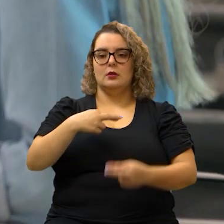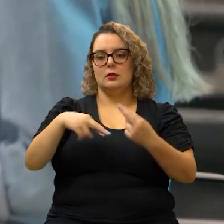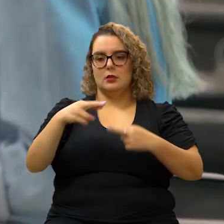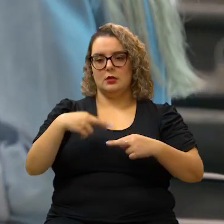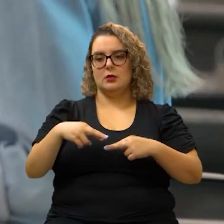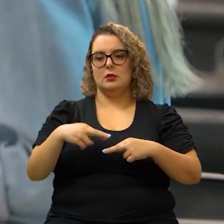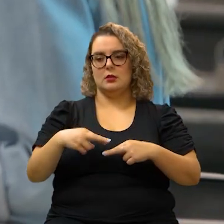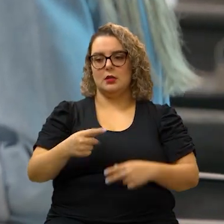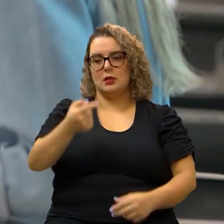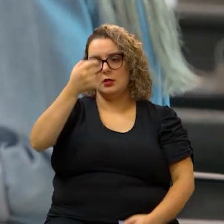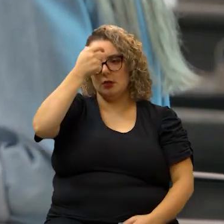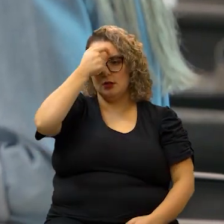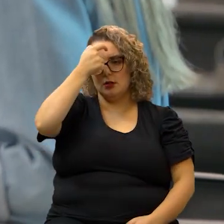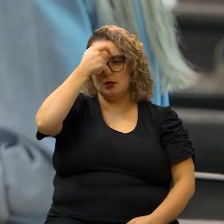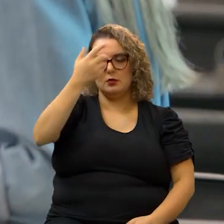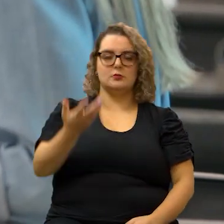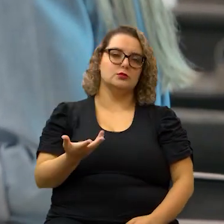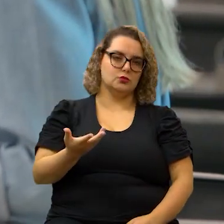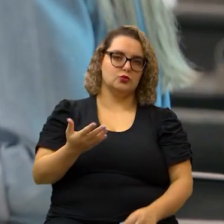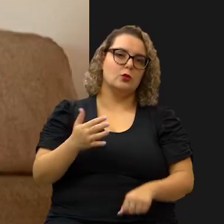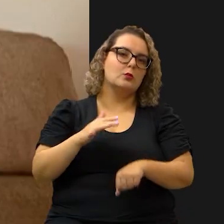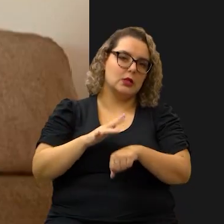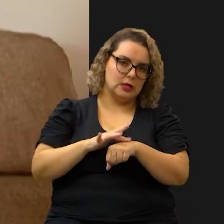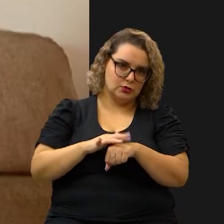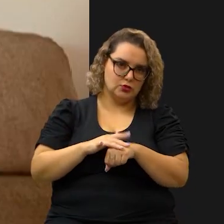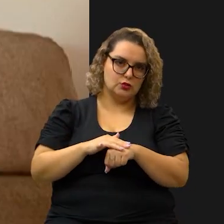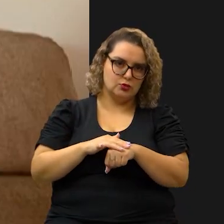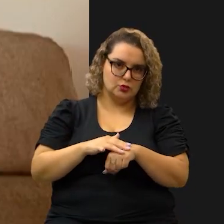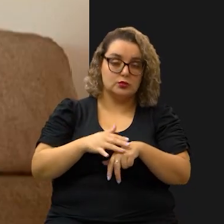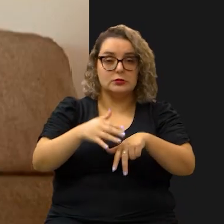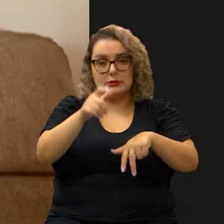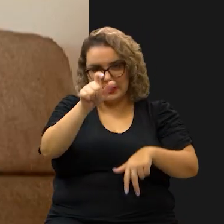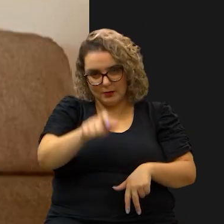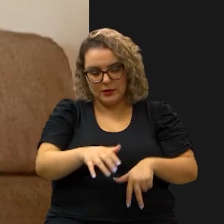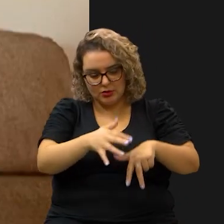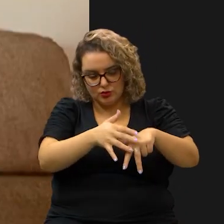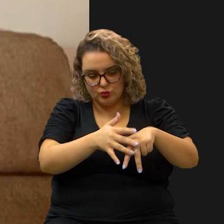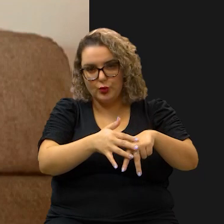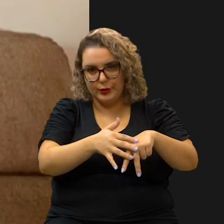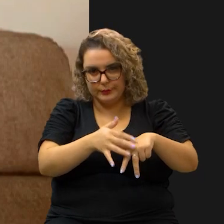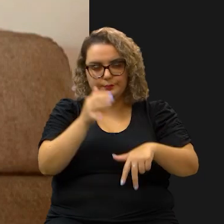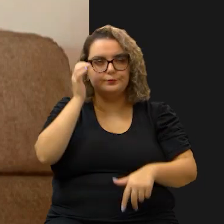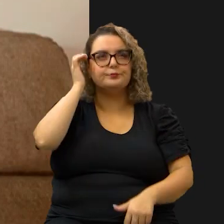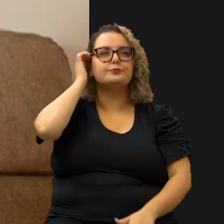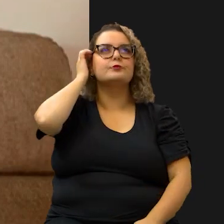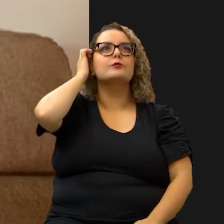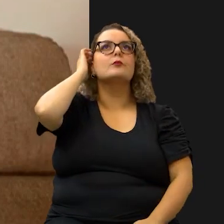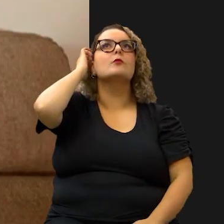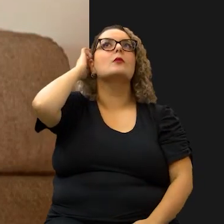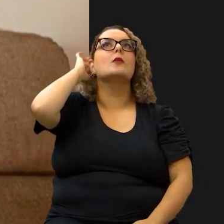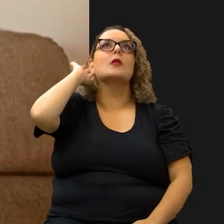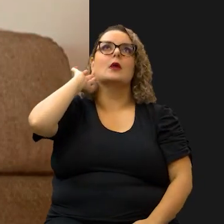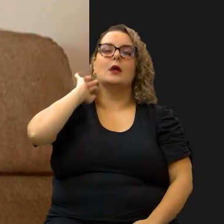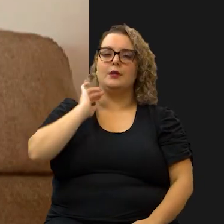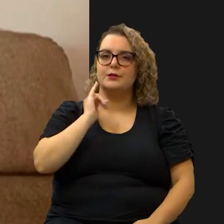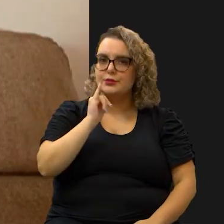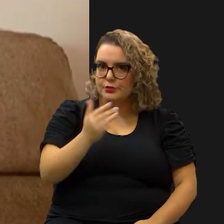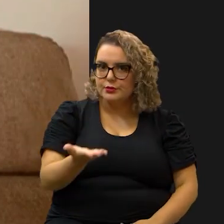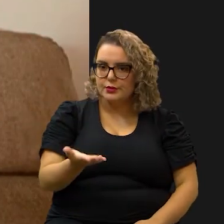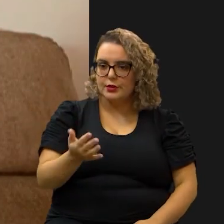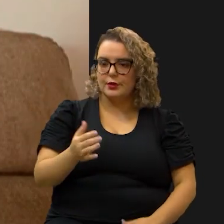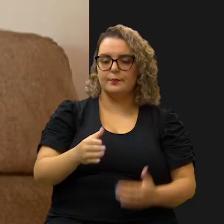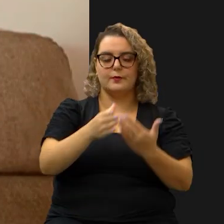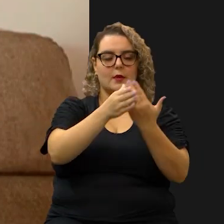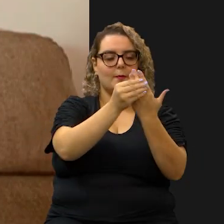disso, é em relação à conscientização sobre a doença do paciente. Dito